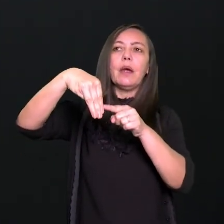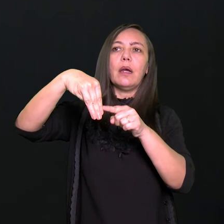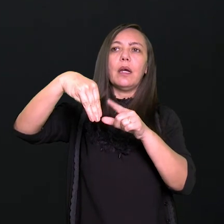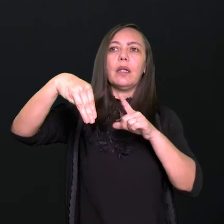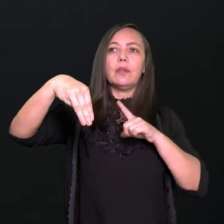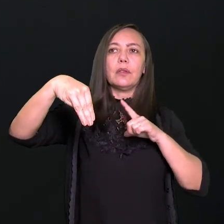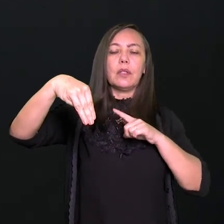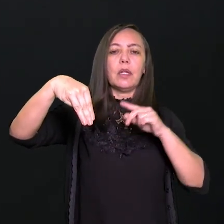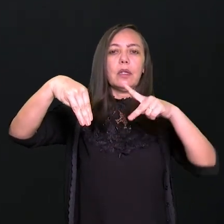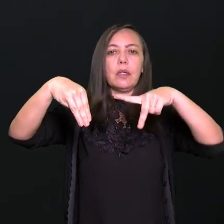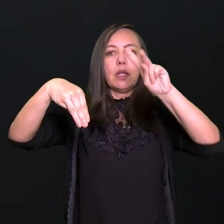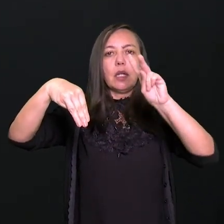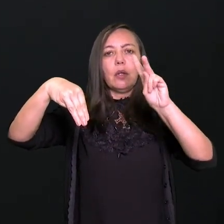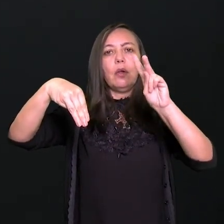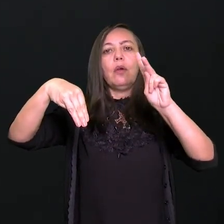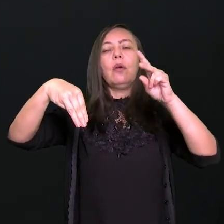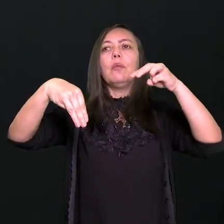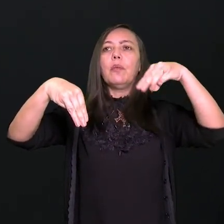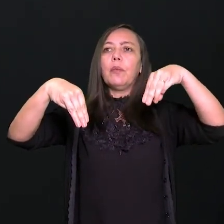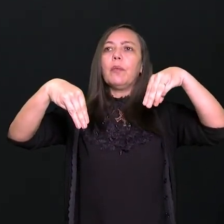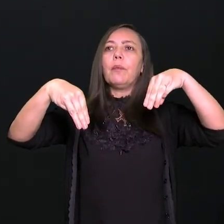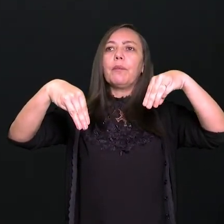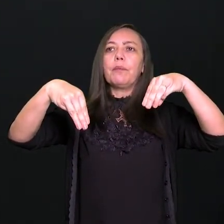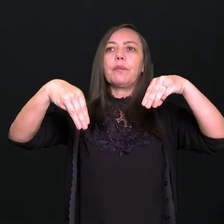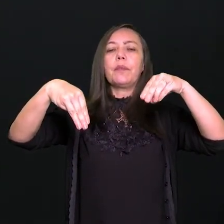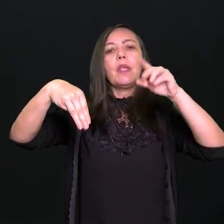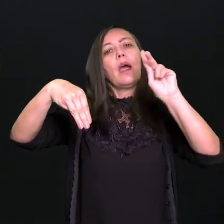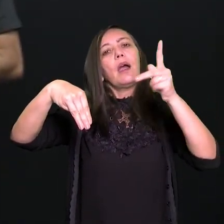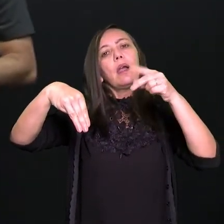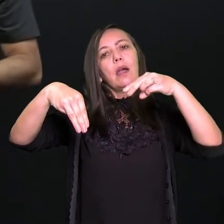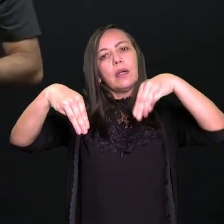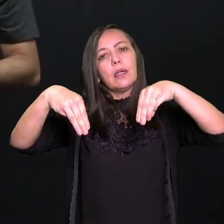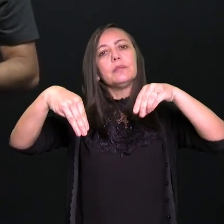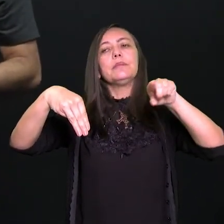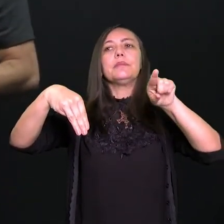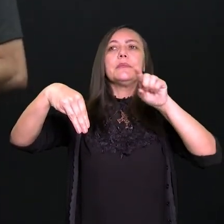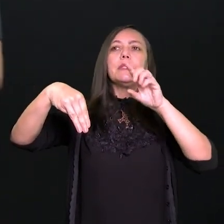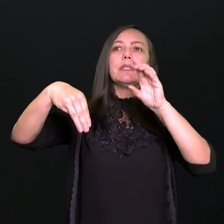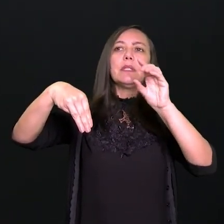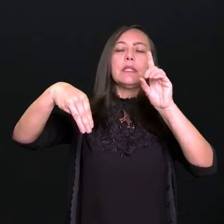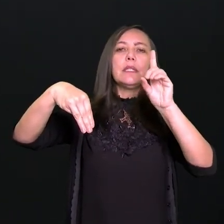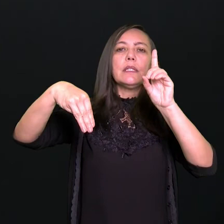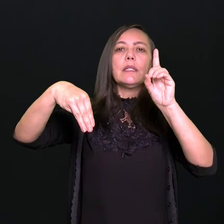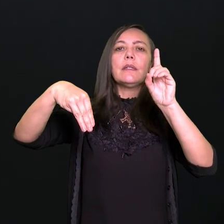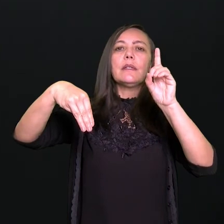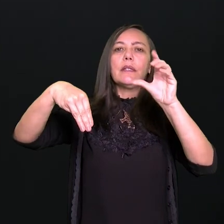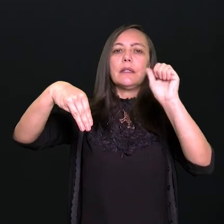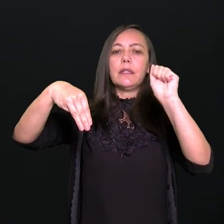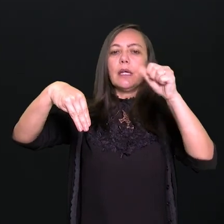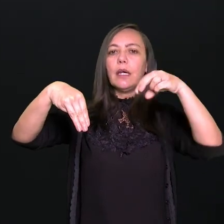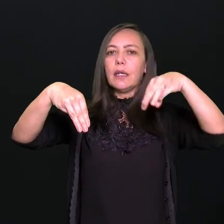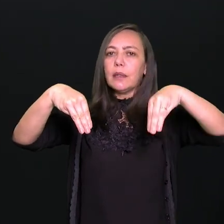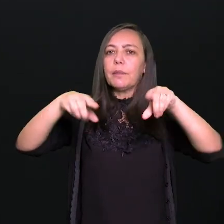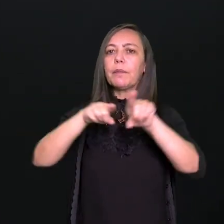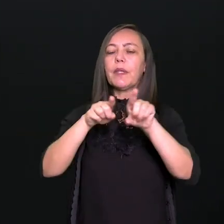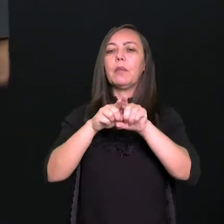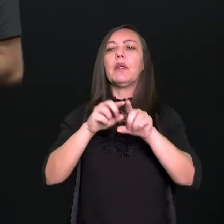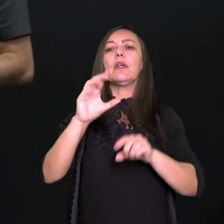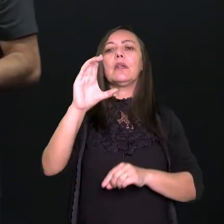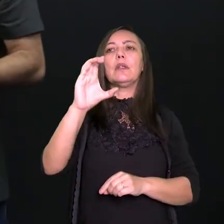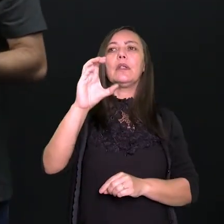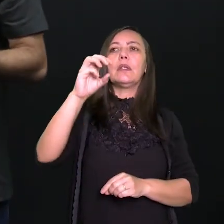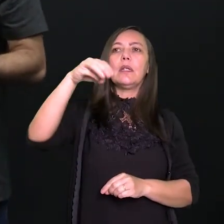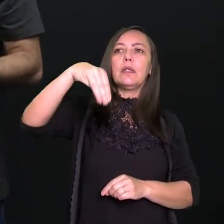nós temos quilômetro, hectômetro e decâmetro como seus múltiplos, decímetro, centímetro